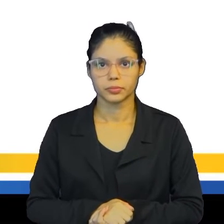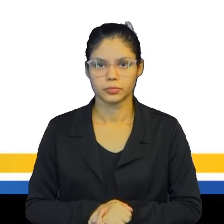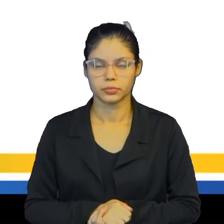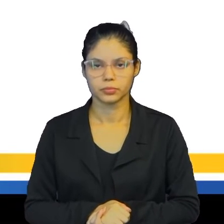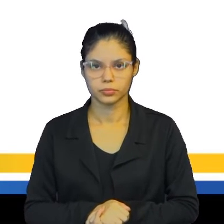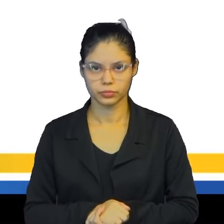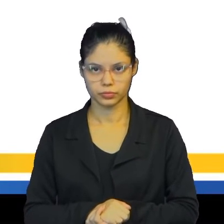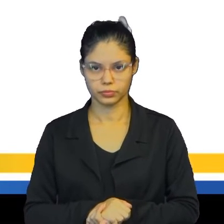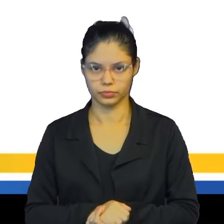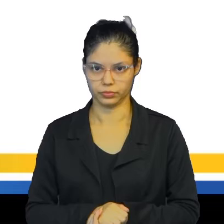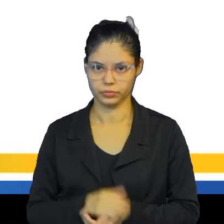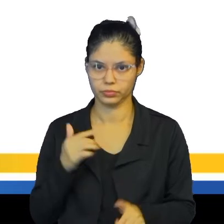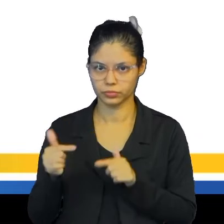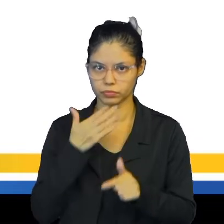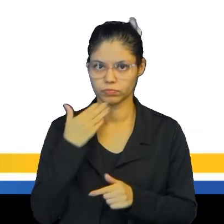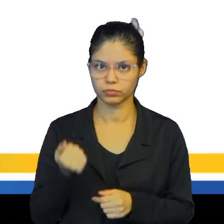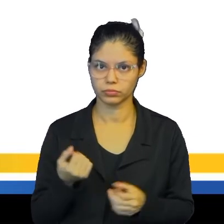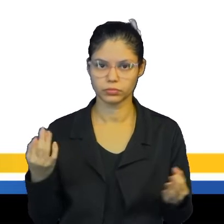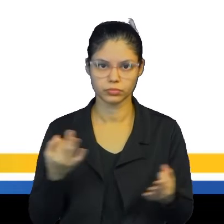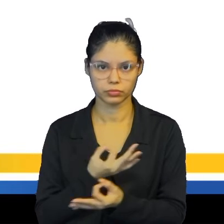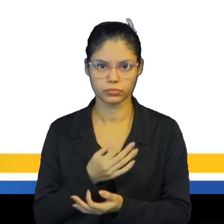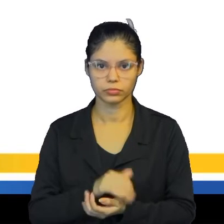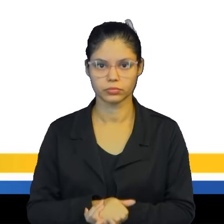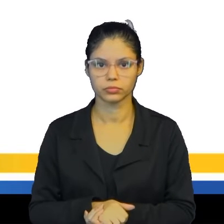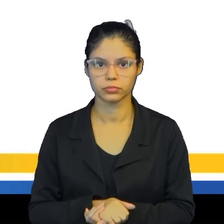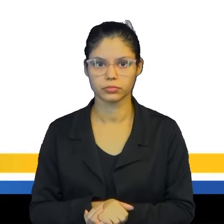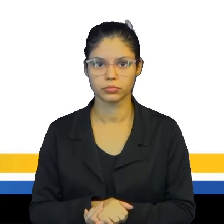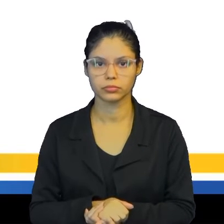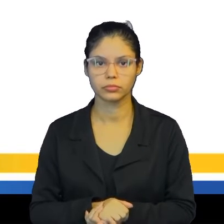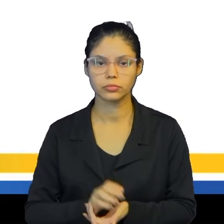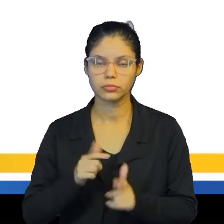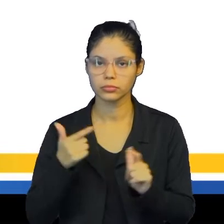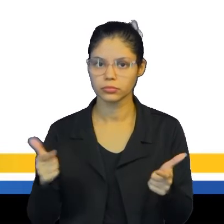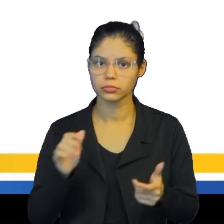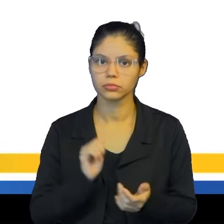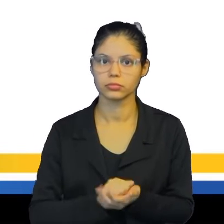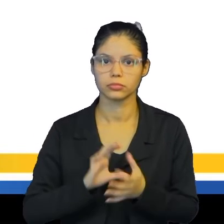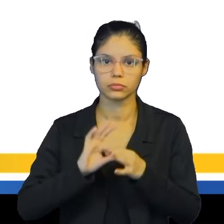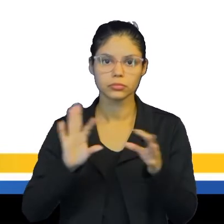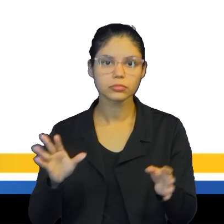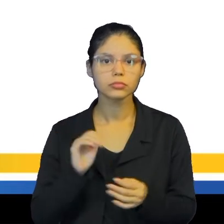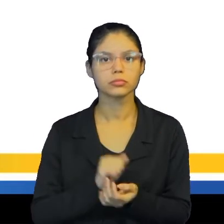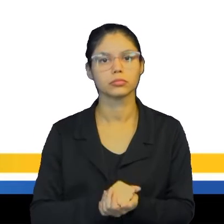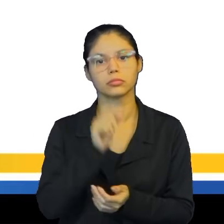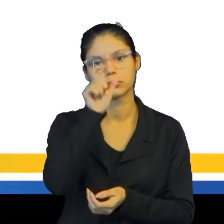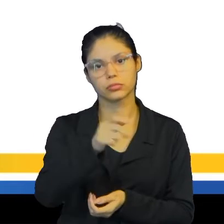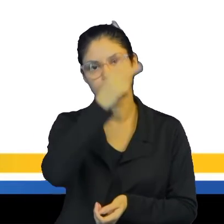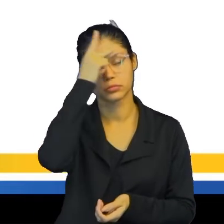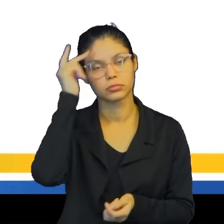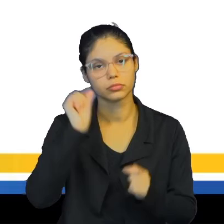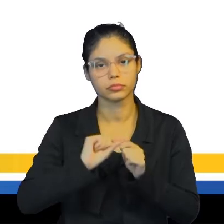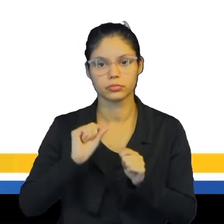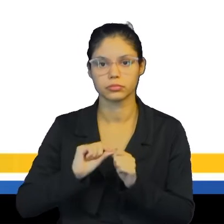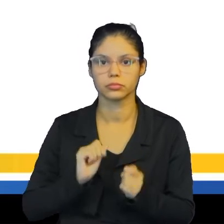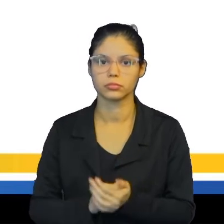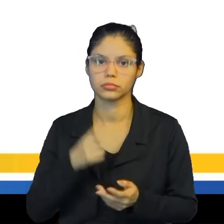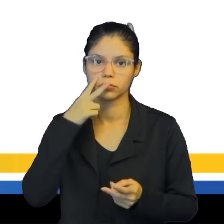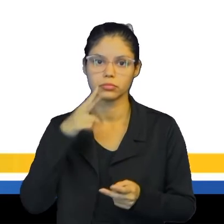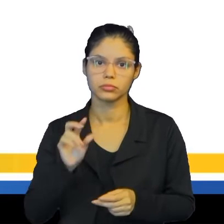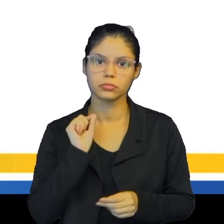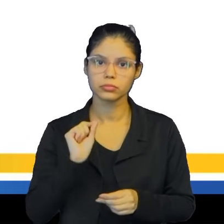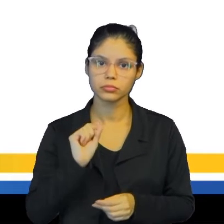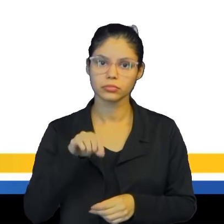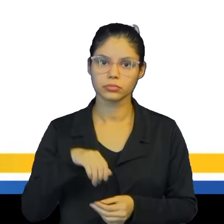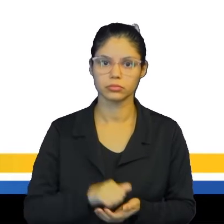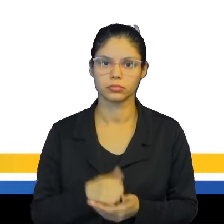o seu trabalho vai ficando cada vez mais perfeito. Proporciona maior liberdade criativa ao artista, tendo em vista que